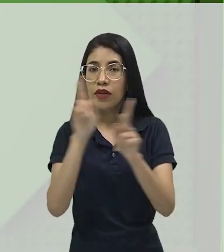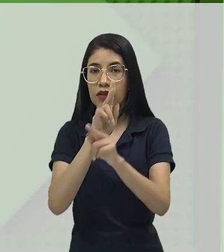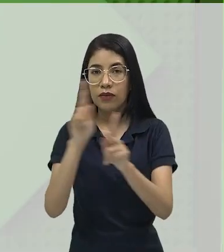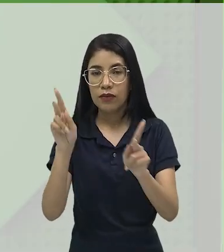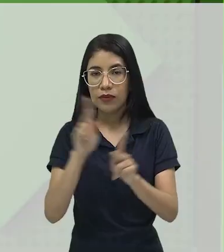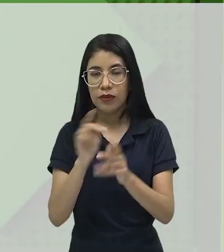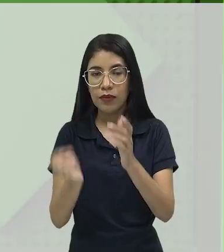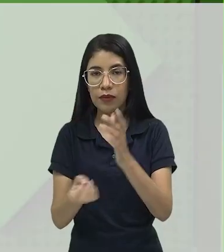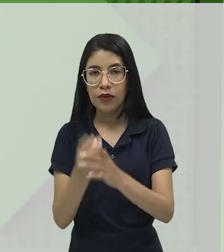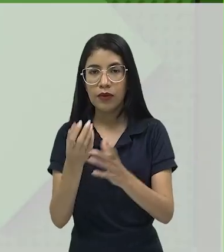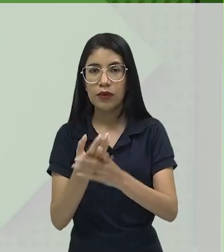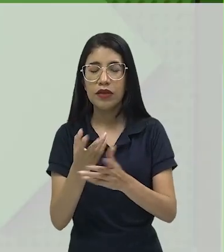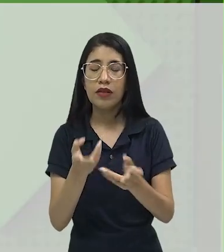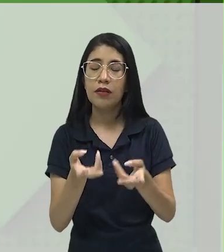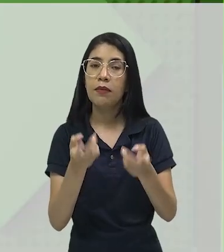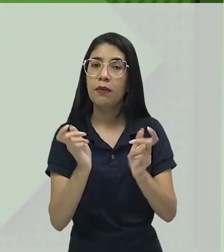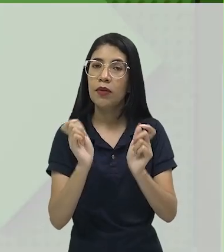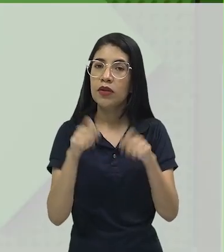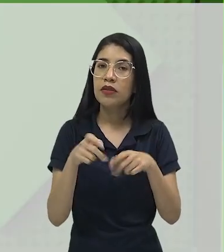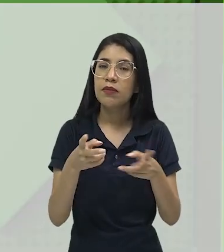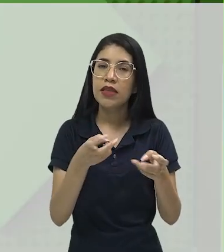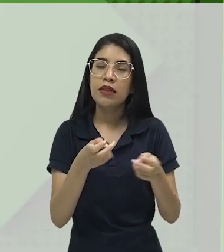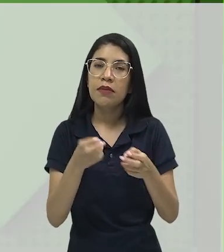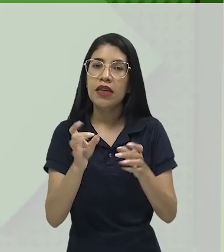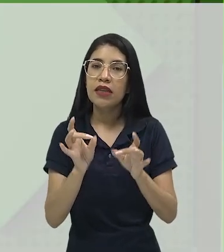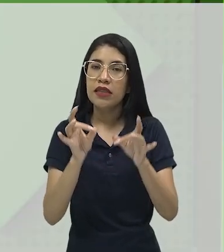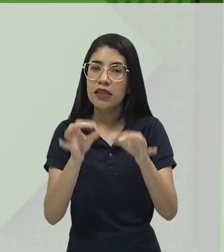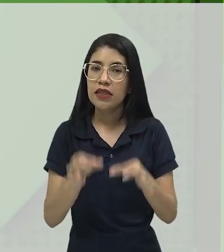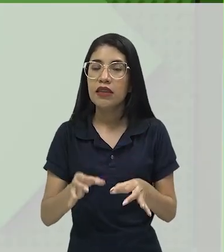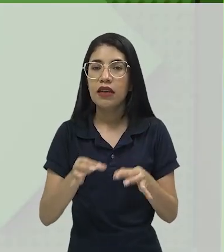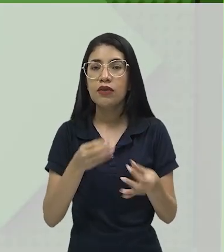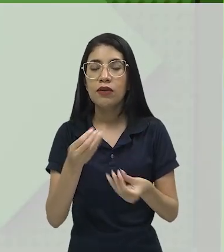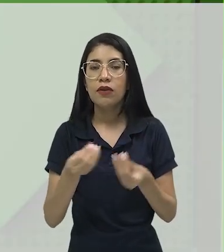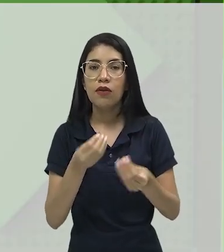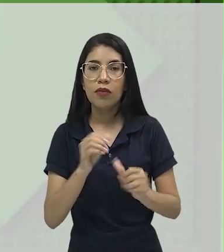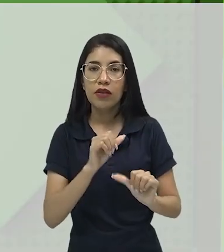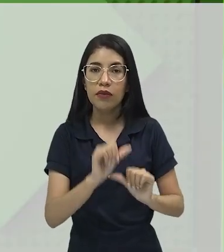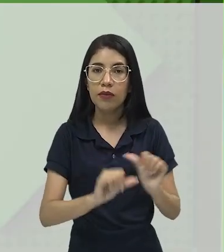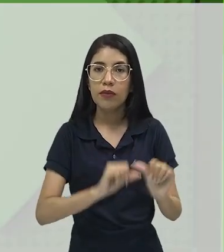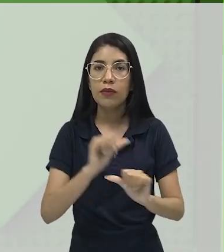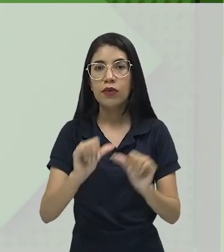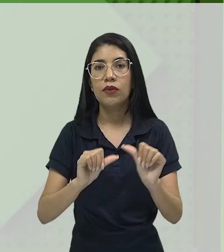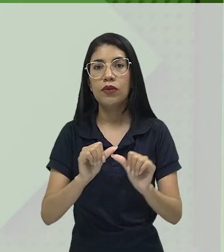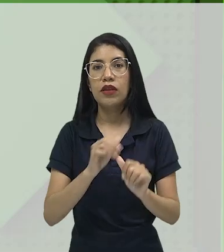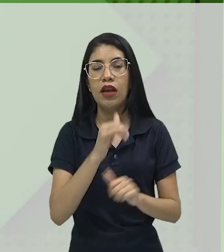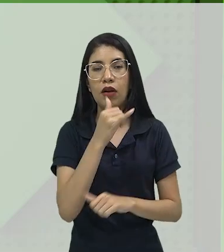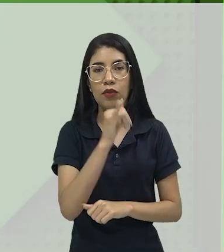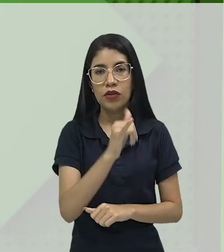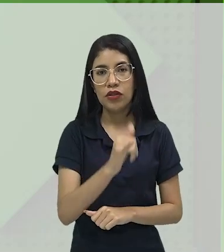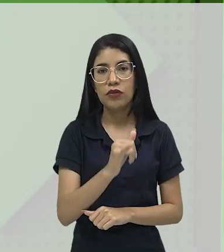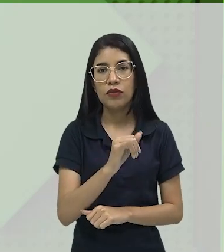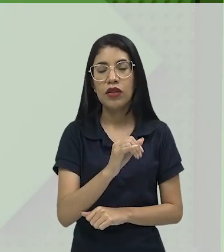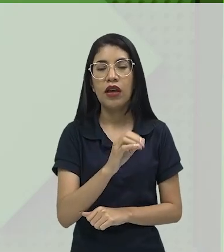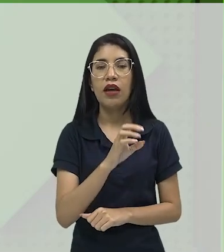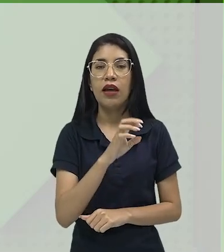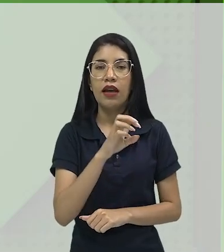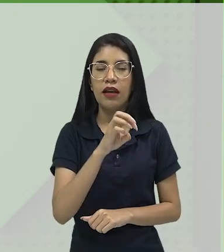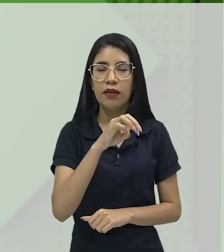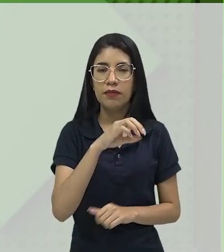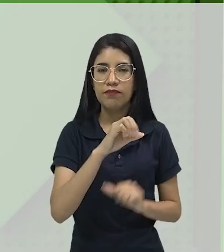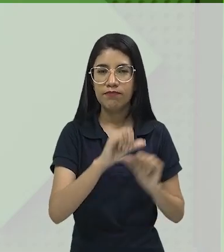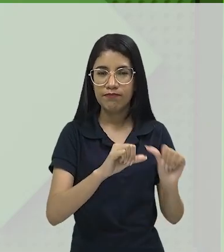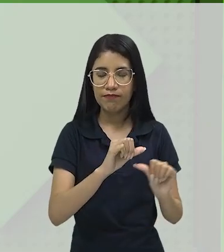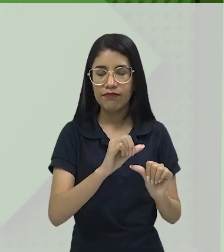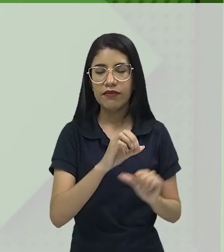gente consegue enxergar bem essa mudança, né? Essa transformação da energia elétrica para